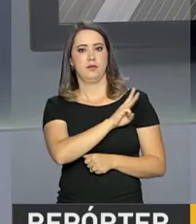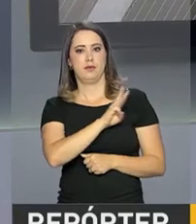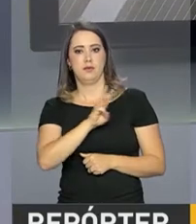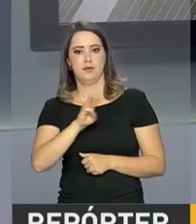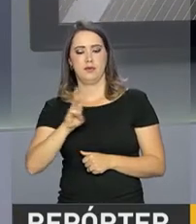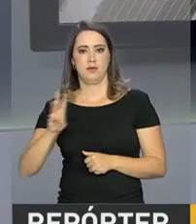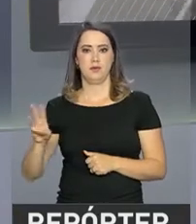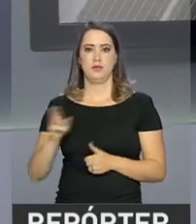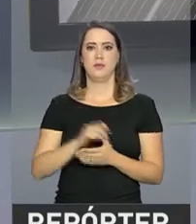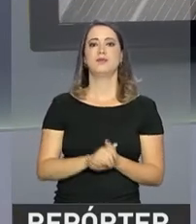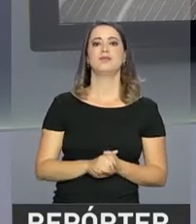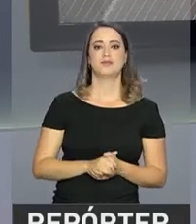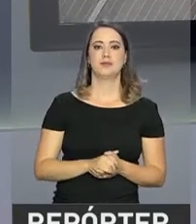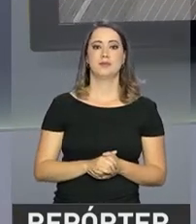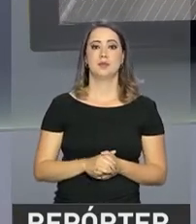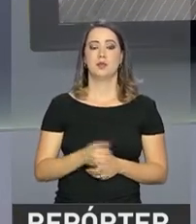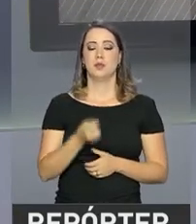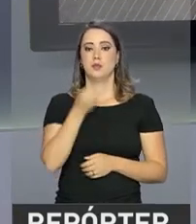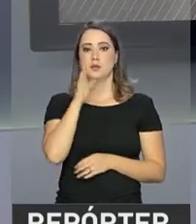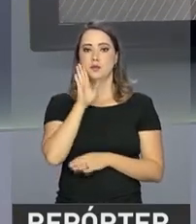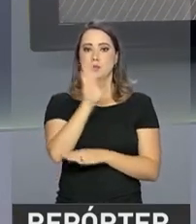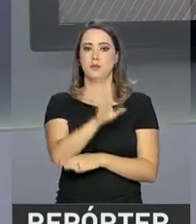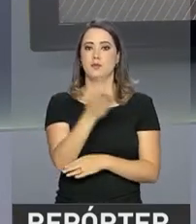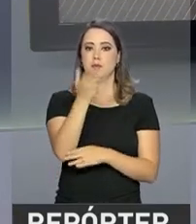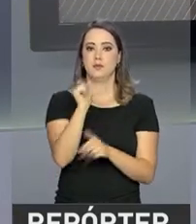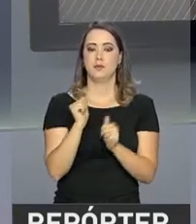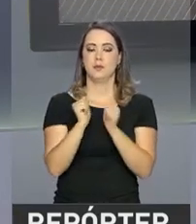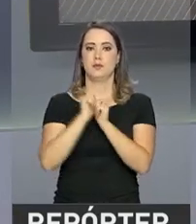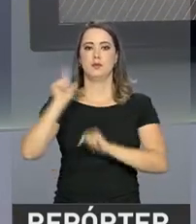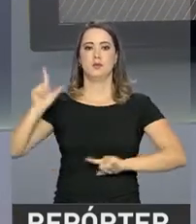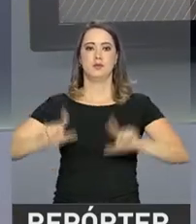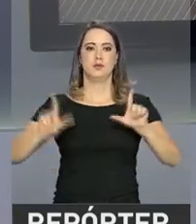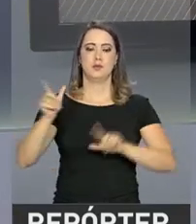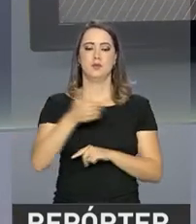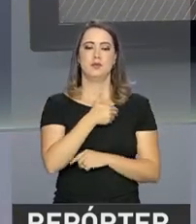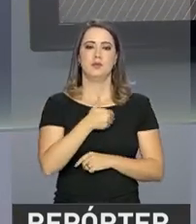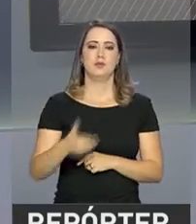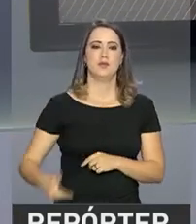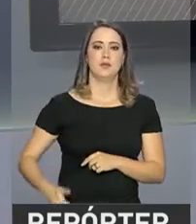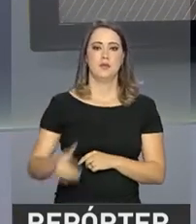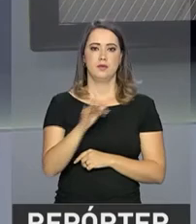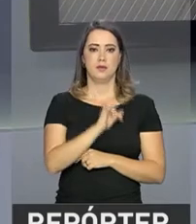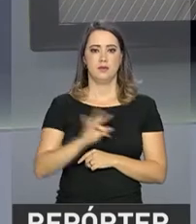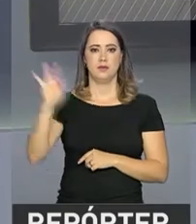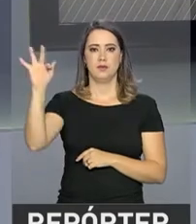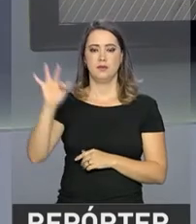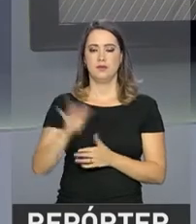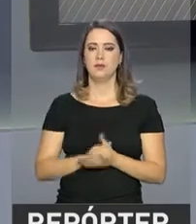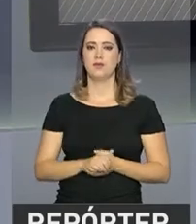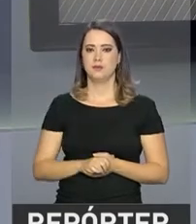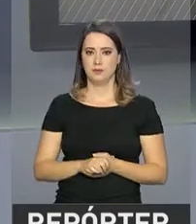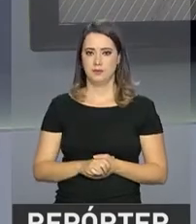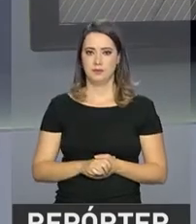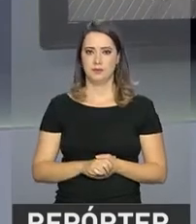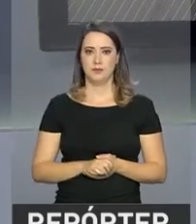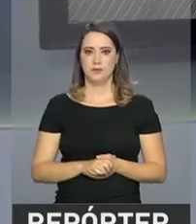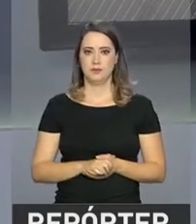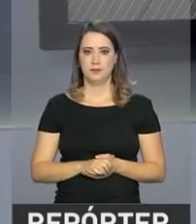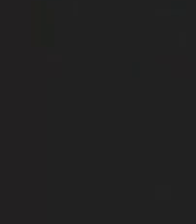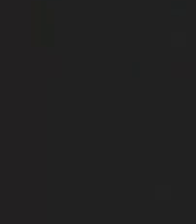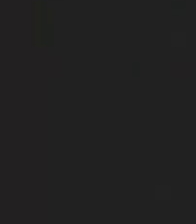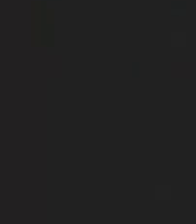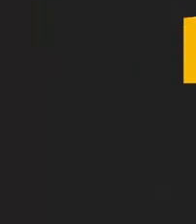na página da NBR na internet. Uma boa tarde para você e continue com a gente aqui na NBR, a TV do Governo Federal.